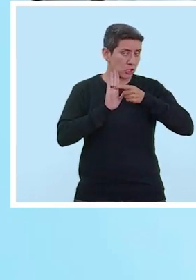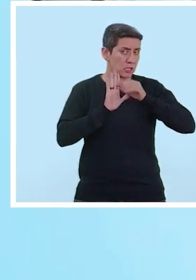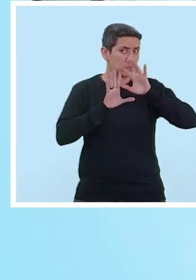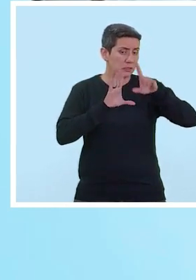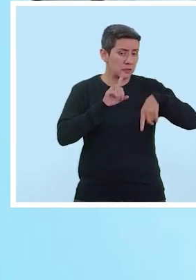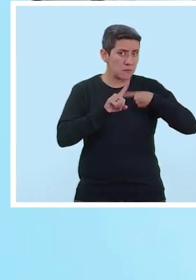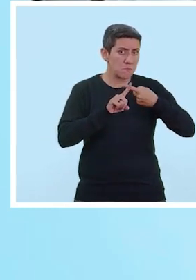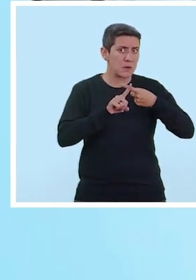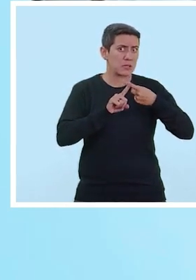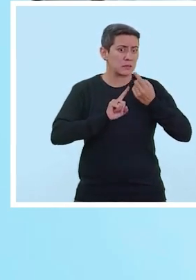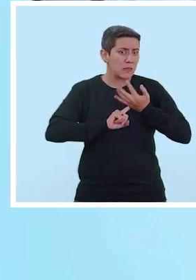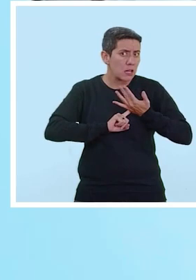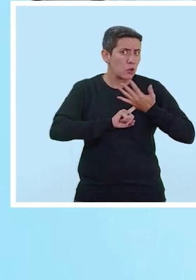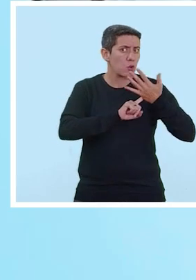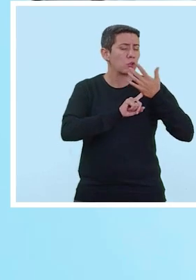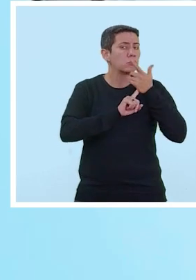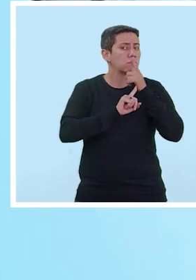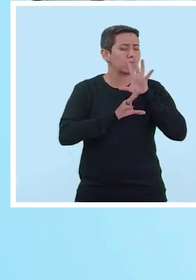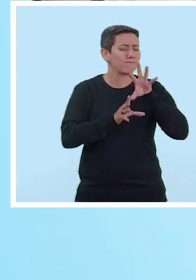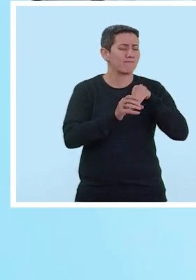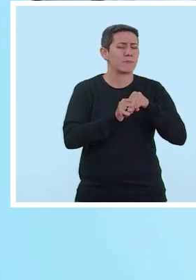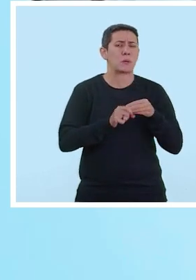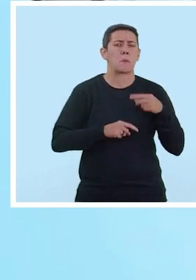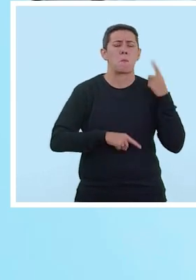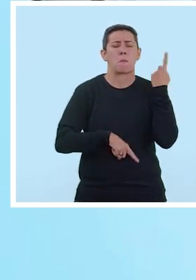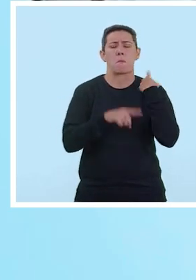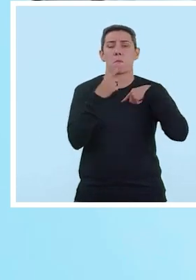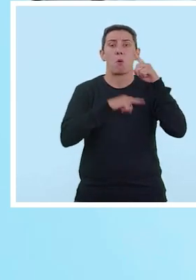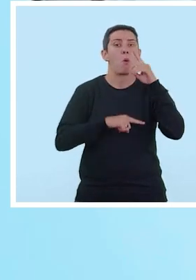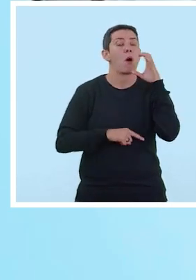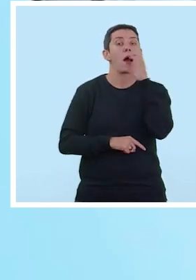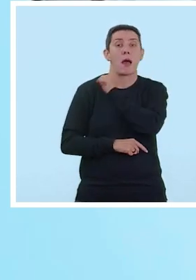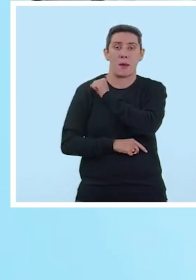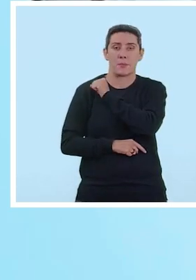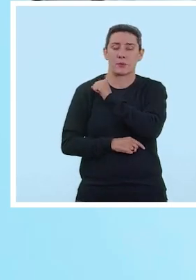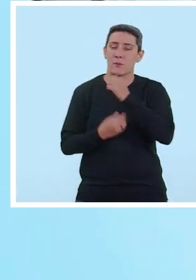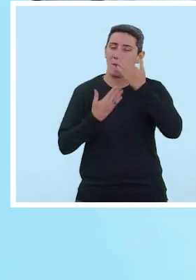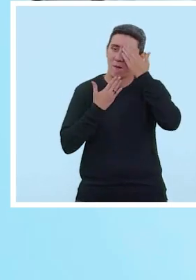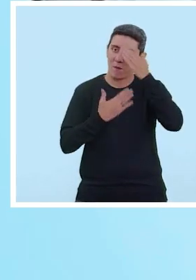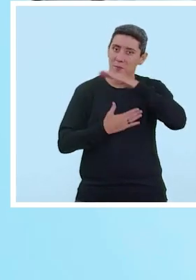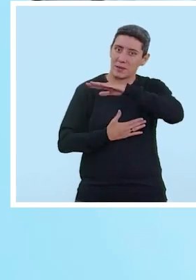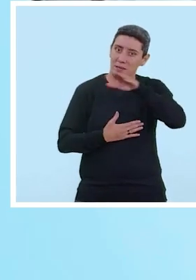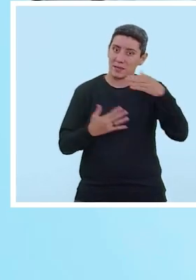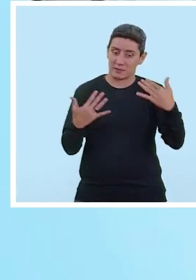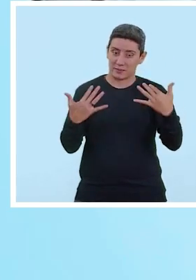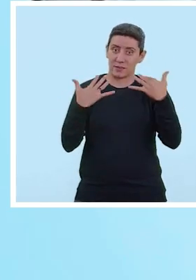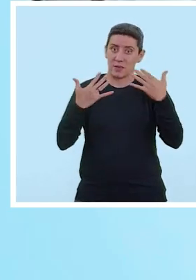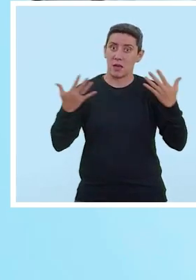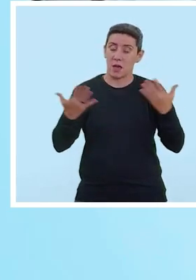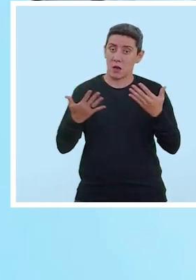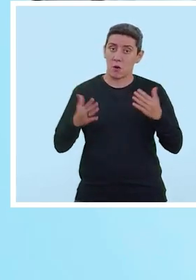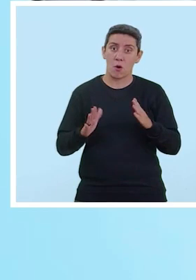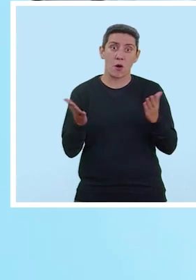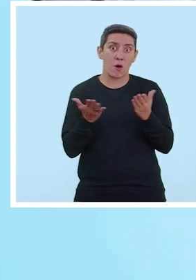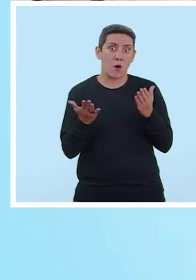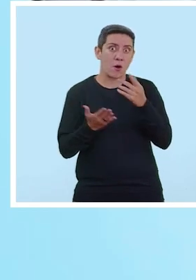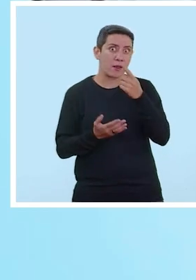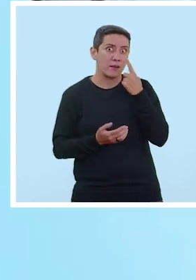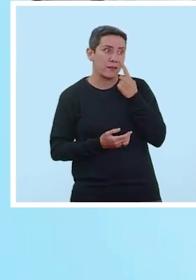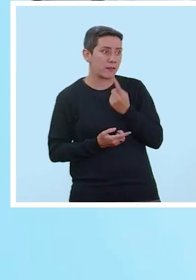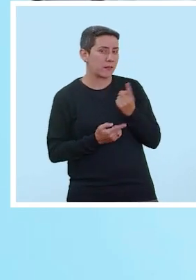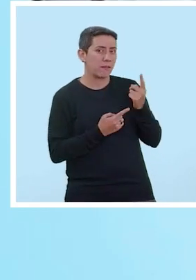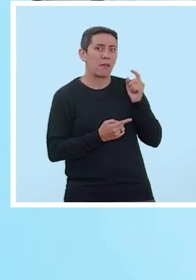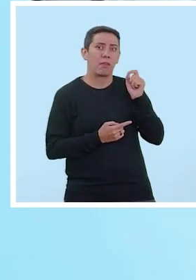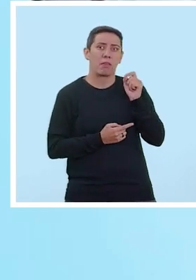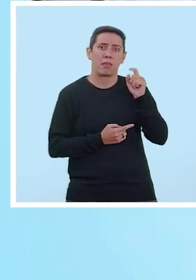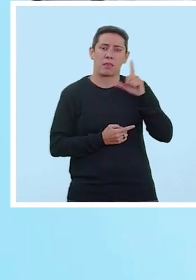digitalização poderá ser ainda mais rápido Agradeço a todos que estão aqui e prestem atenção para conhecer um